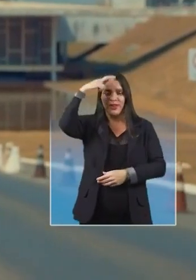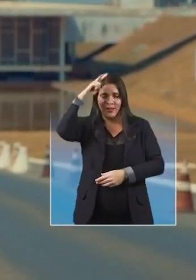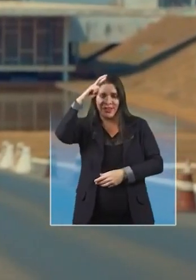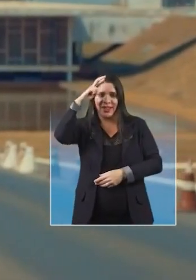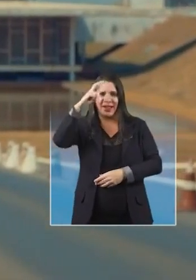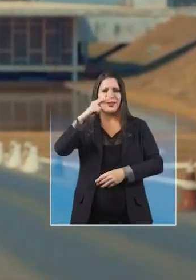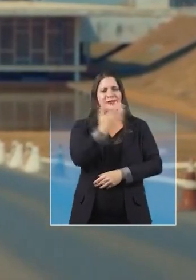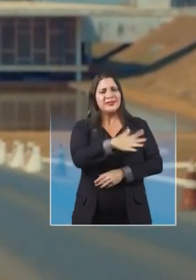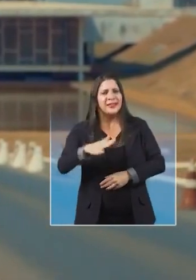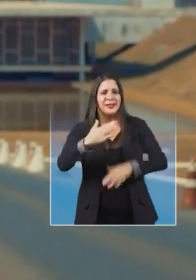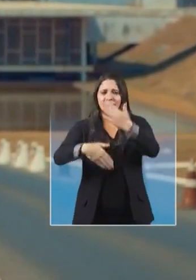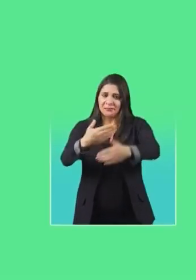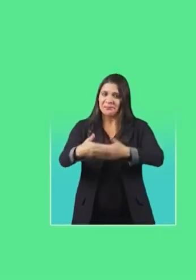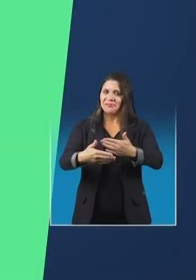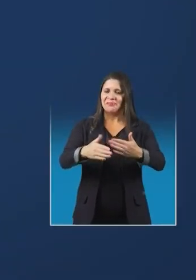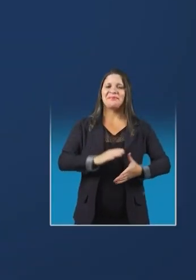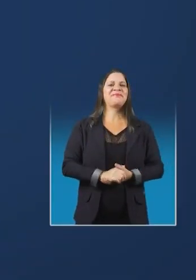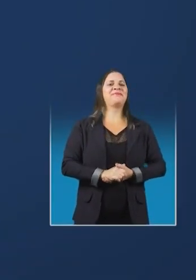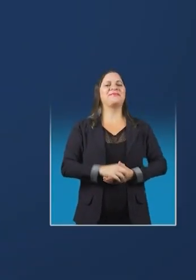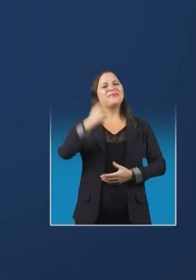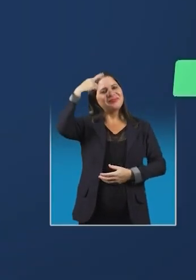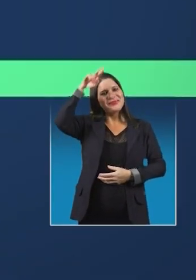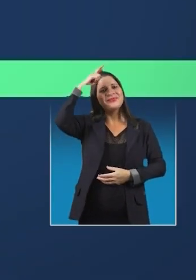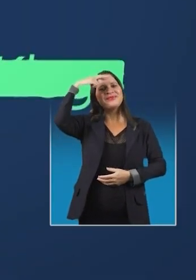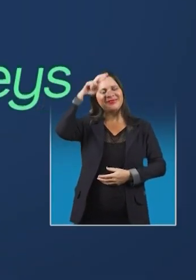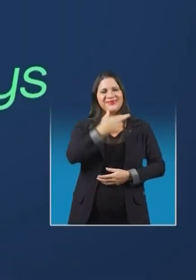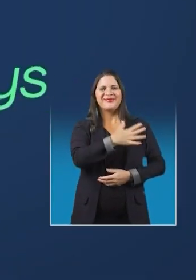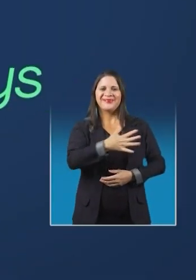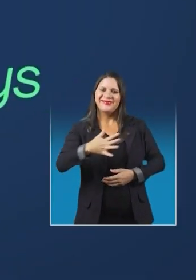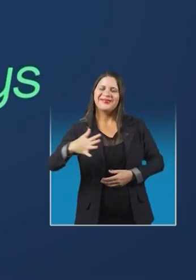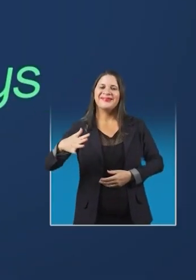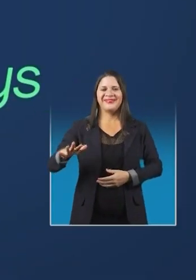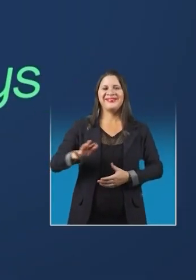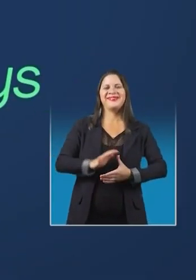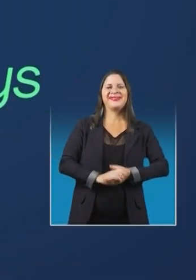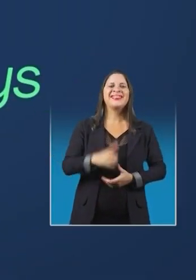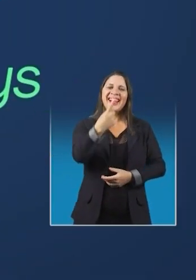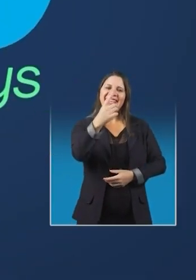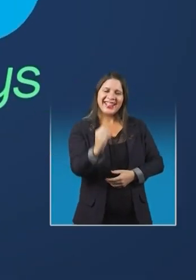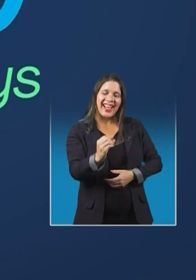Santos, para Santos seguir em frente. É Rogério, é